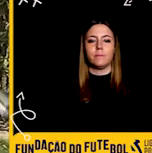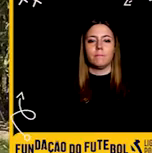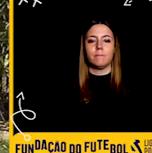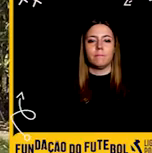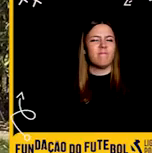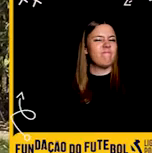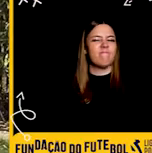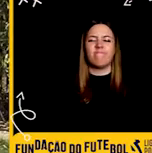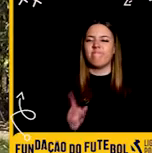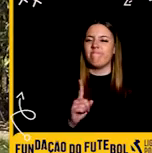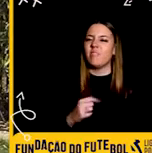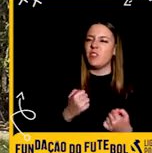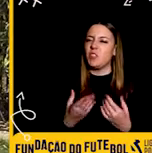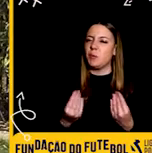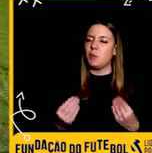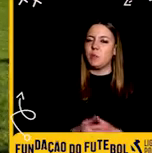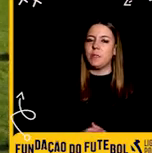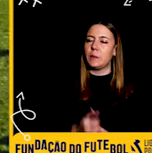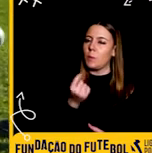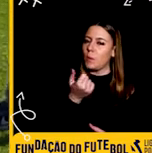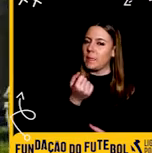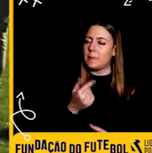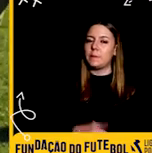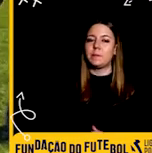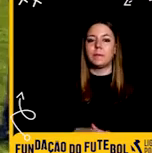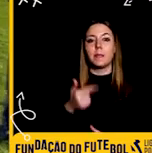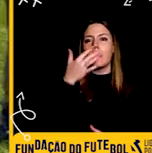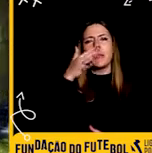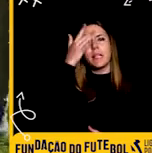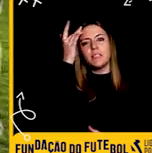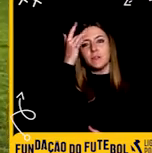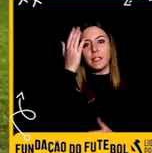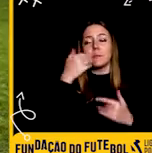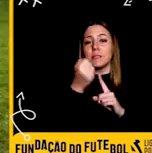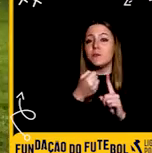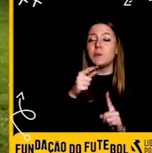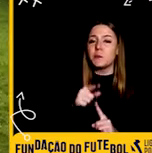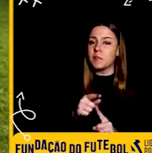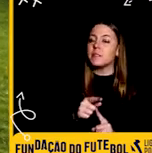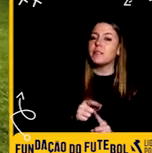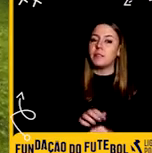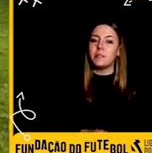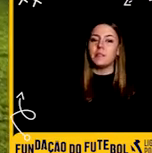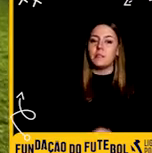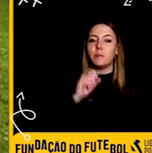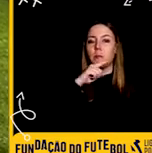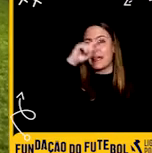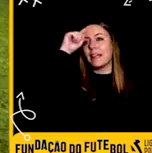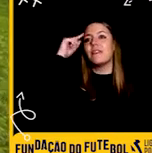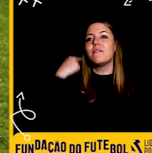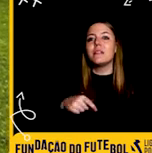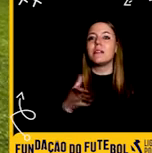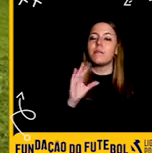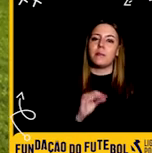Uxe, muita força. Mas foi perto. É que isto parece fácil, mas este desafio, se calhar